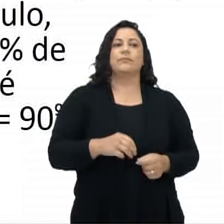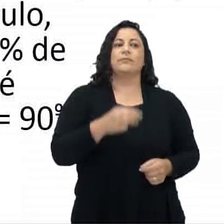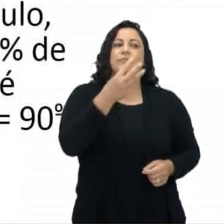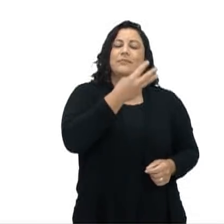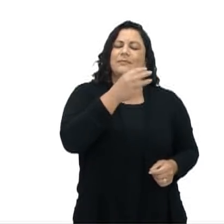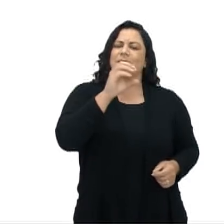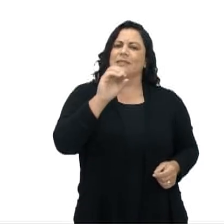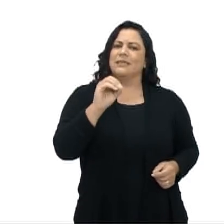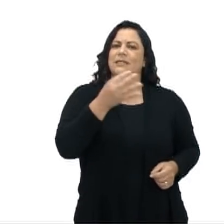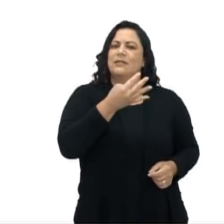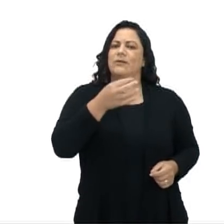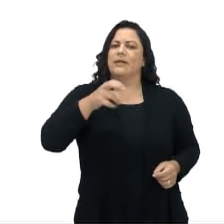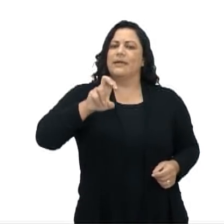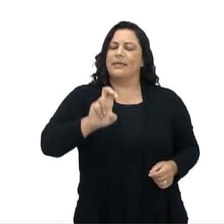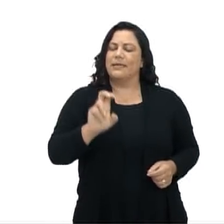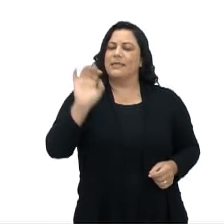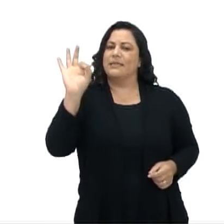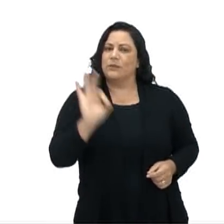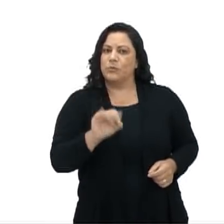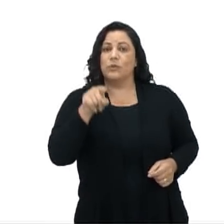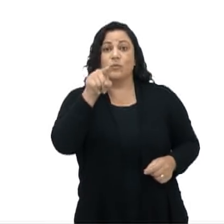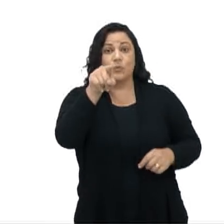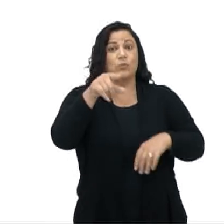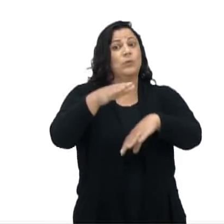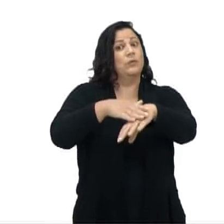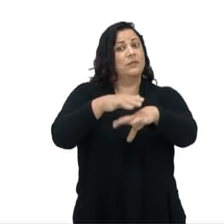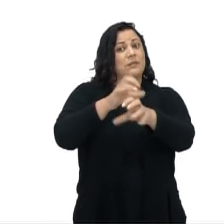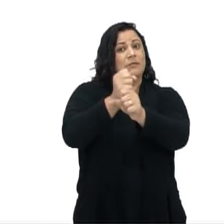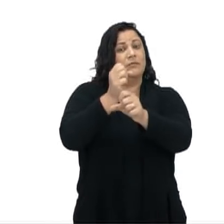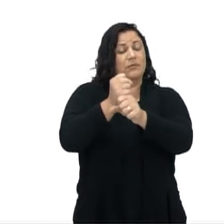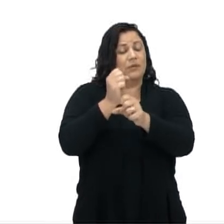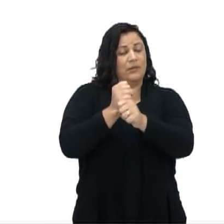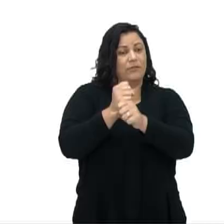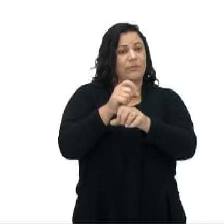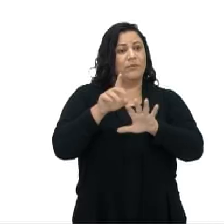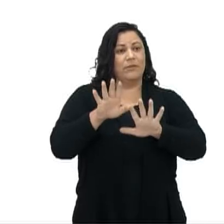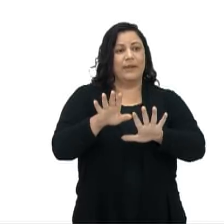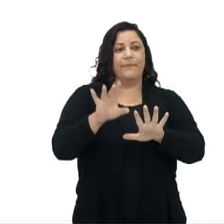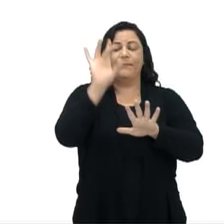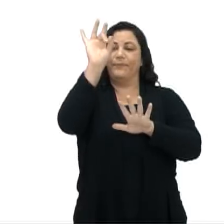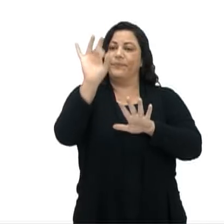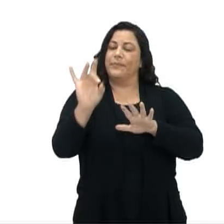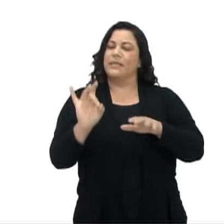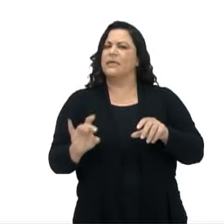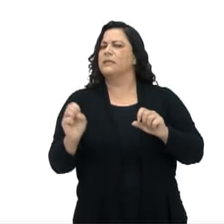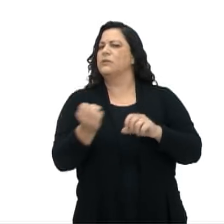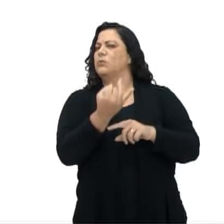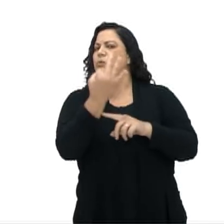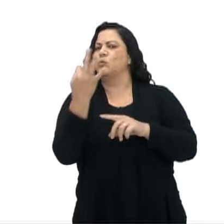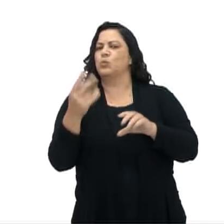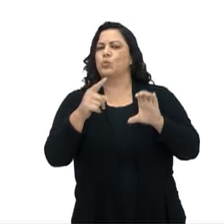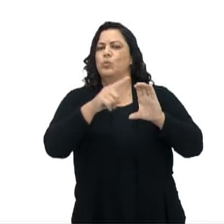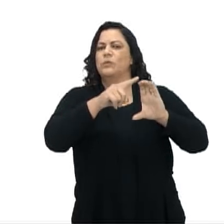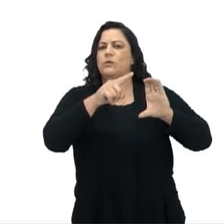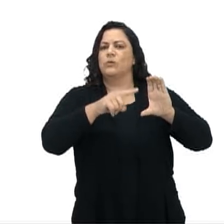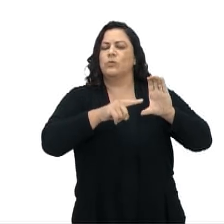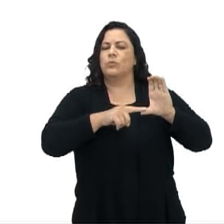vão calcular, tá? Então, vou deixar aqui para vocês fazerem, determinar em cada caso qual vai ser o ângulo central